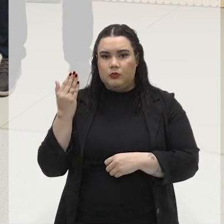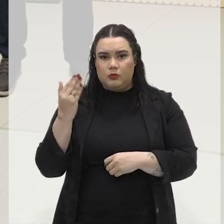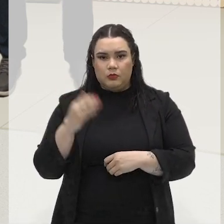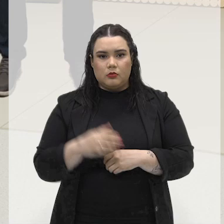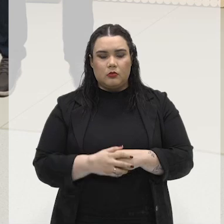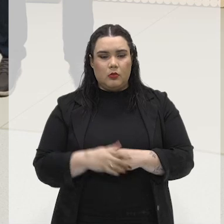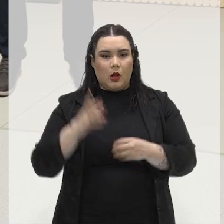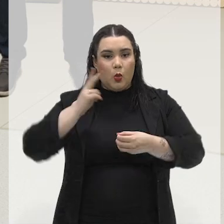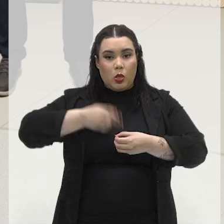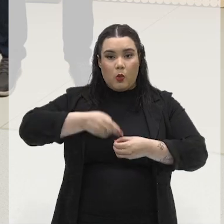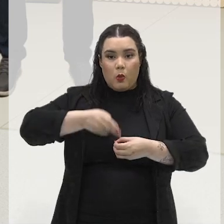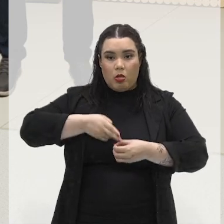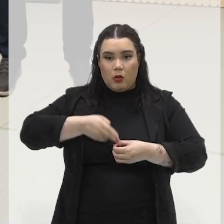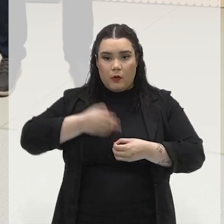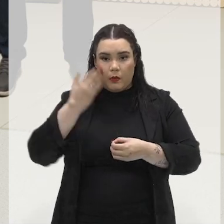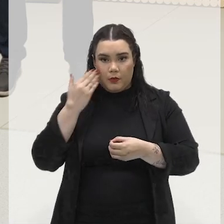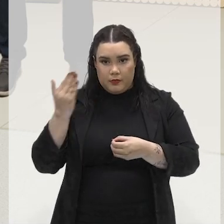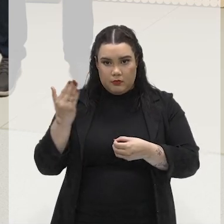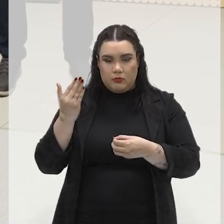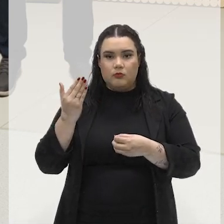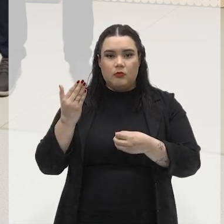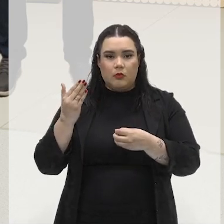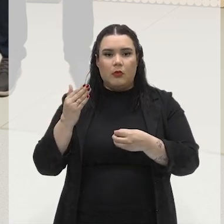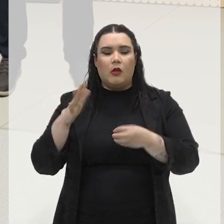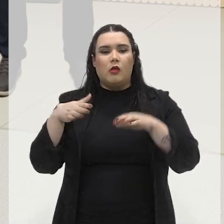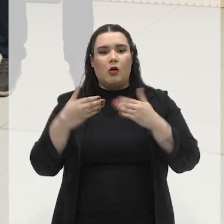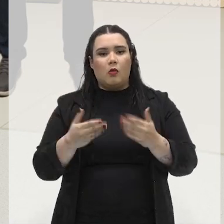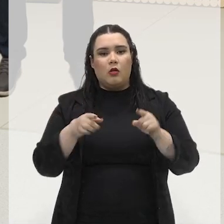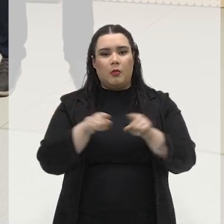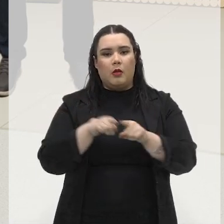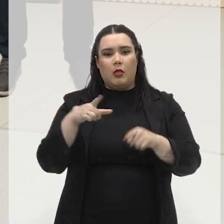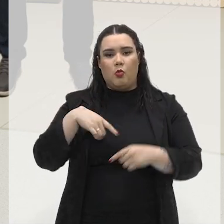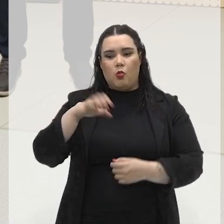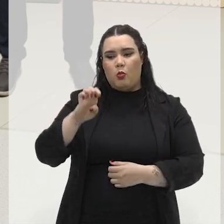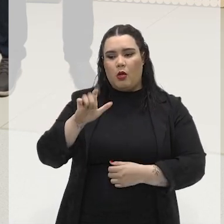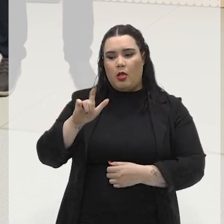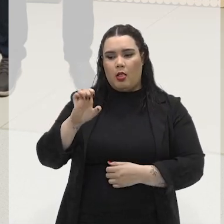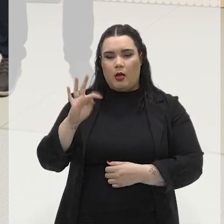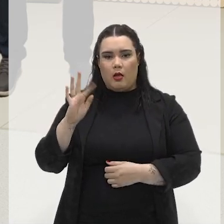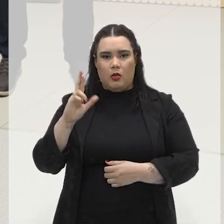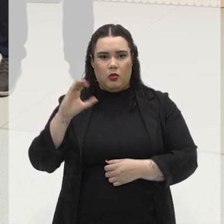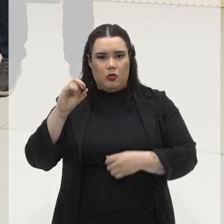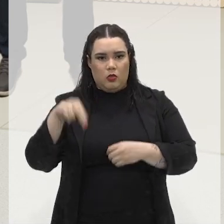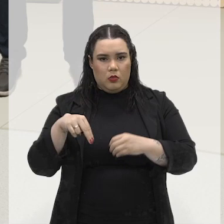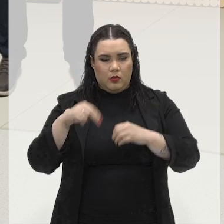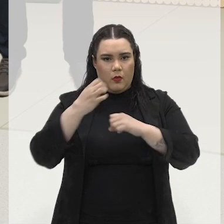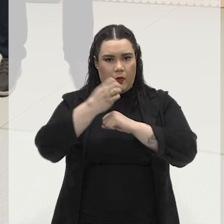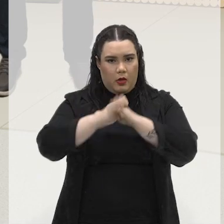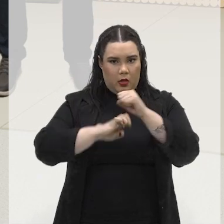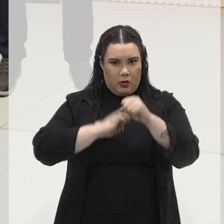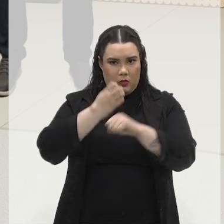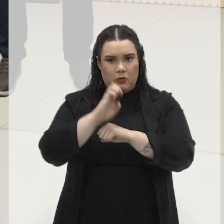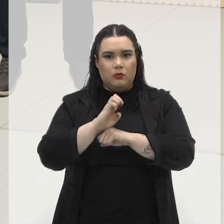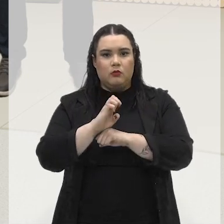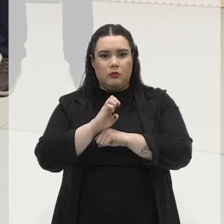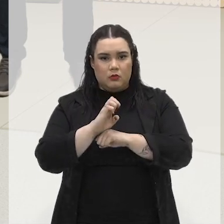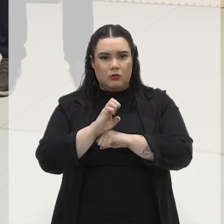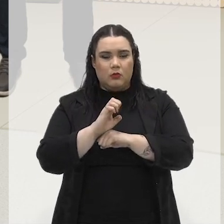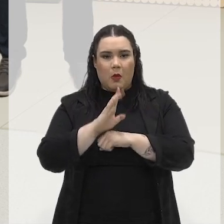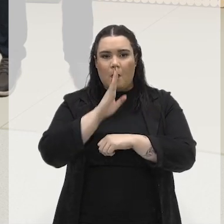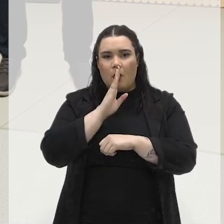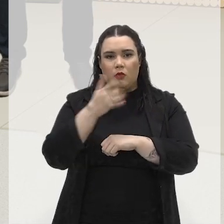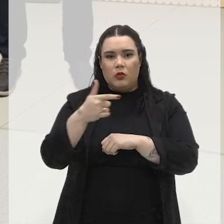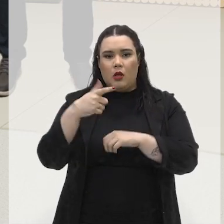do átomo e nós temos o elétron. Observem vocês que o elétron, ele não está numa posição. ele está numa nuvem.